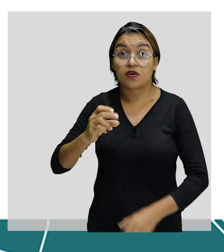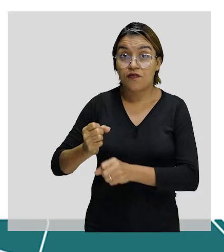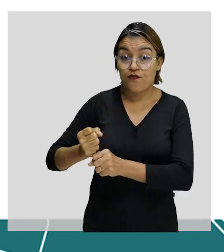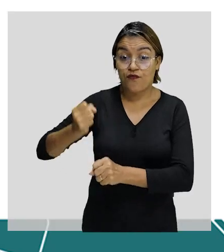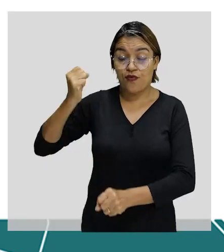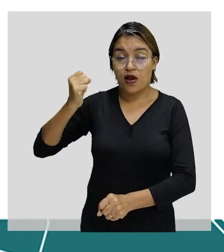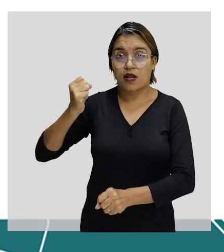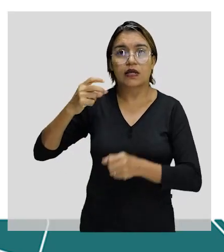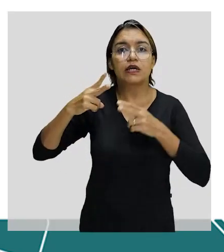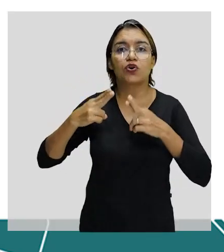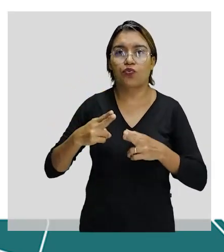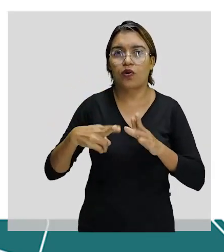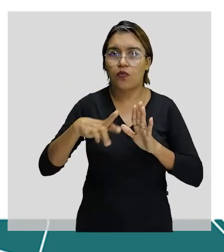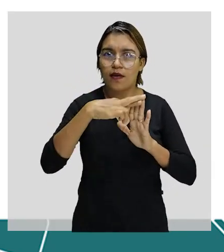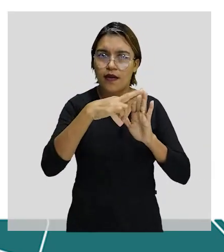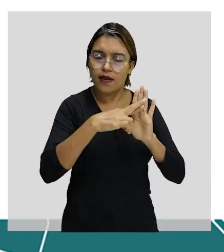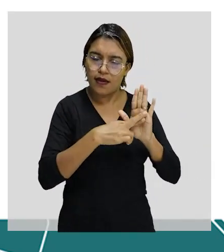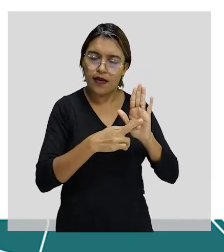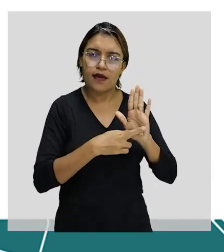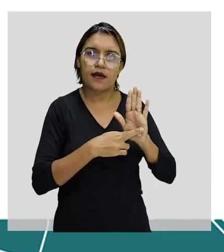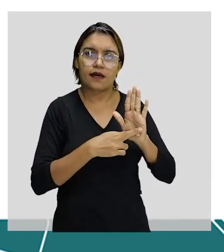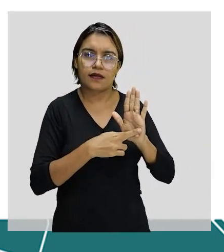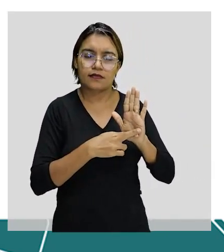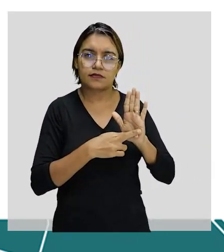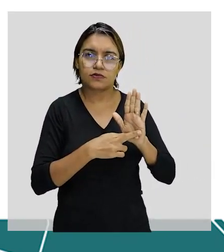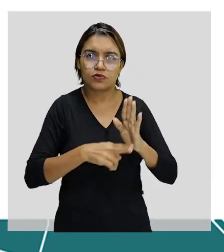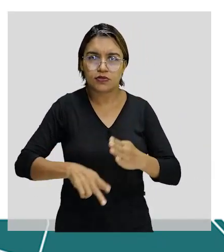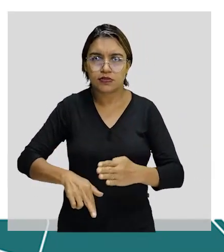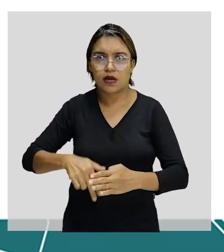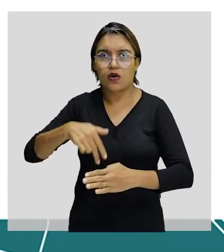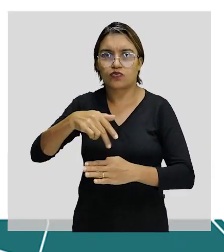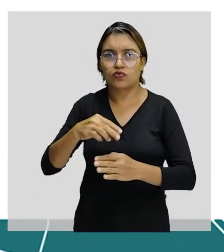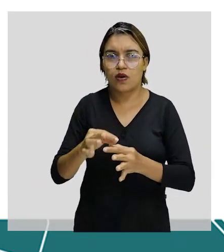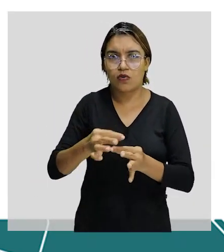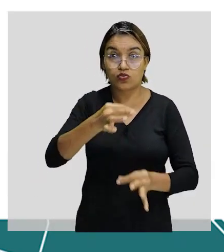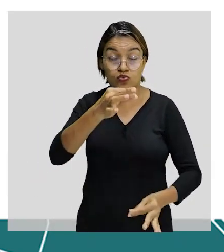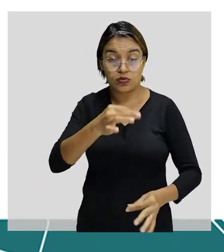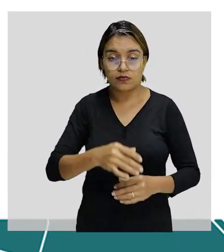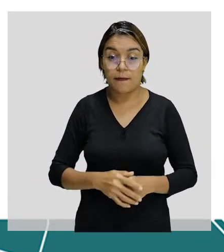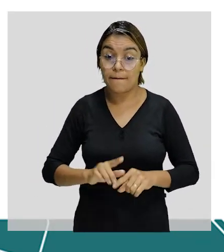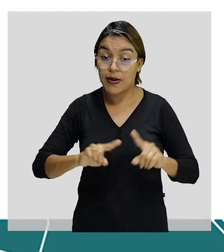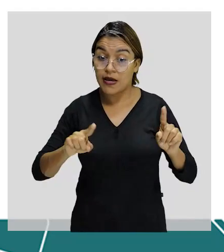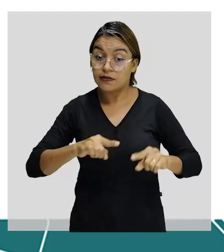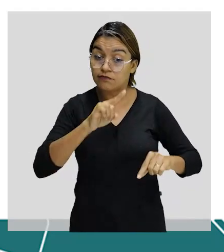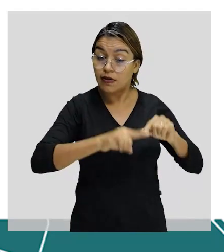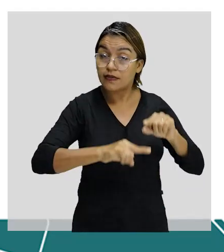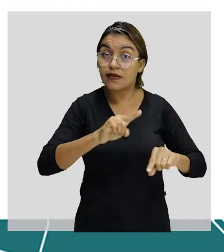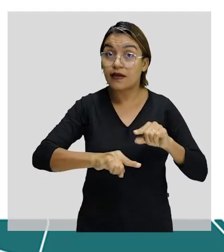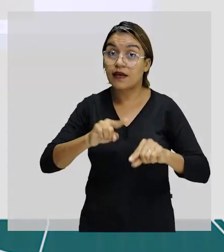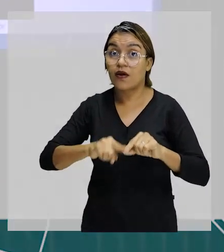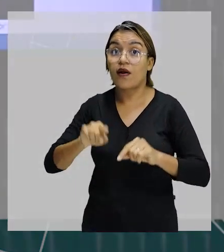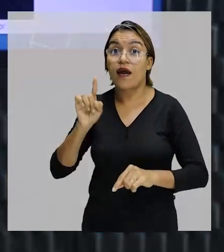mesmos princípios do salto em altura, só que aqui ele utiliza um